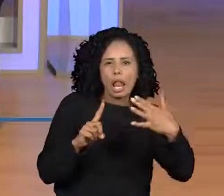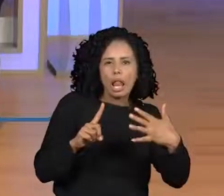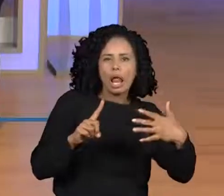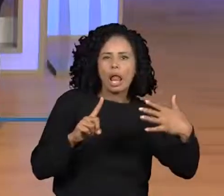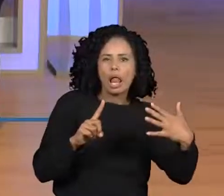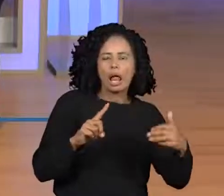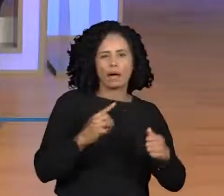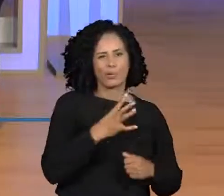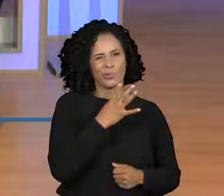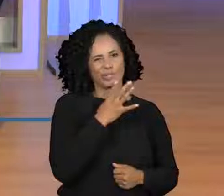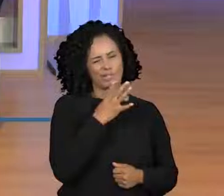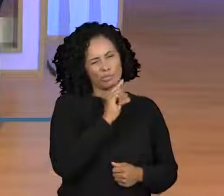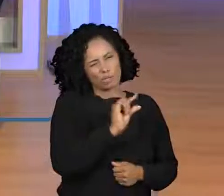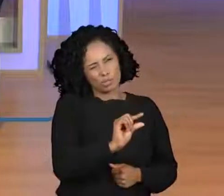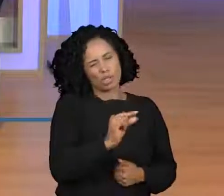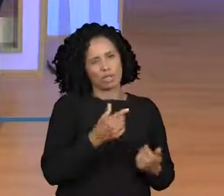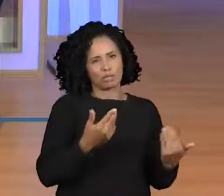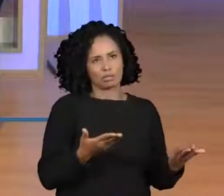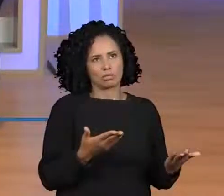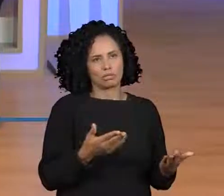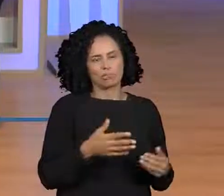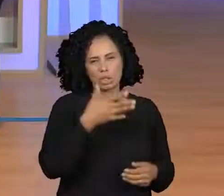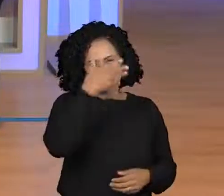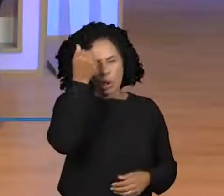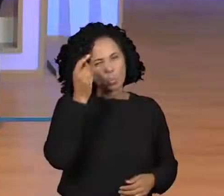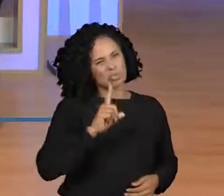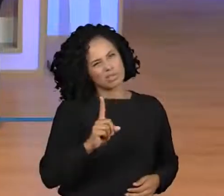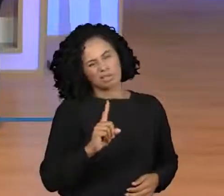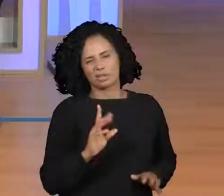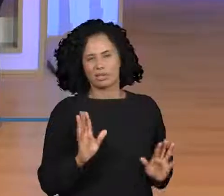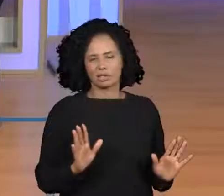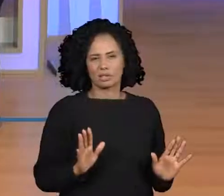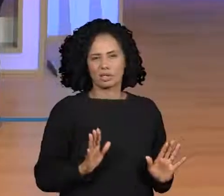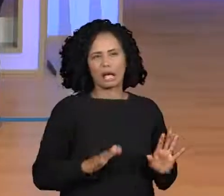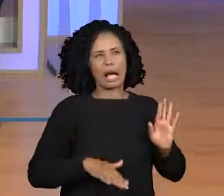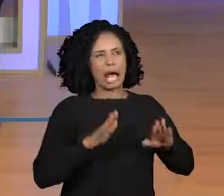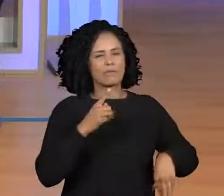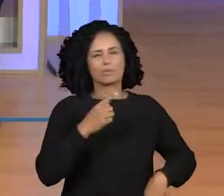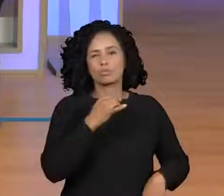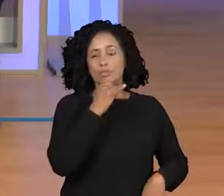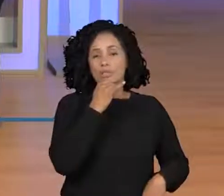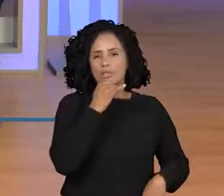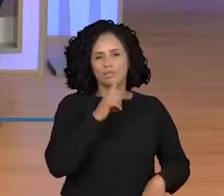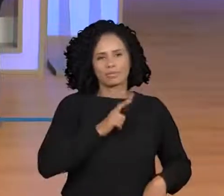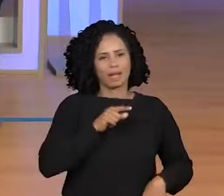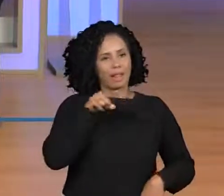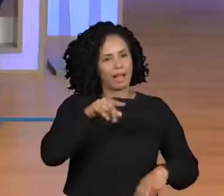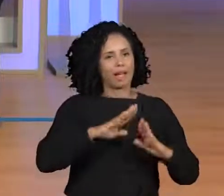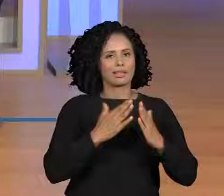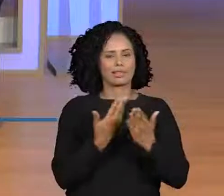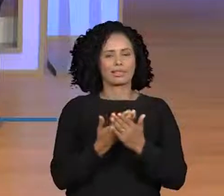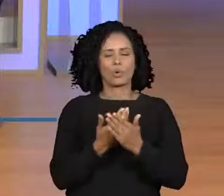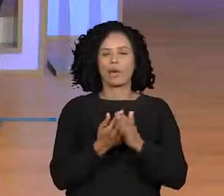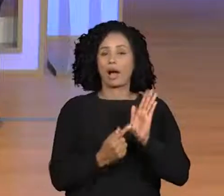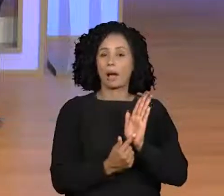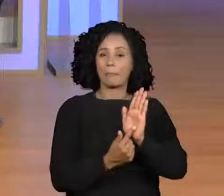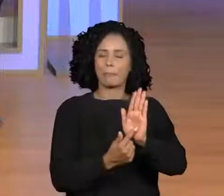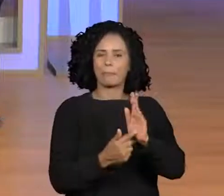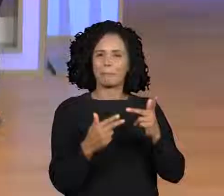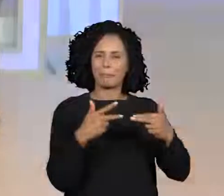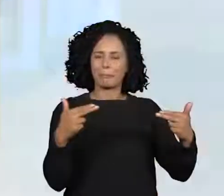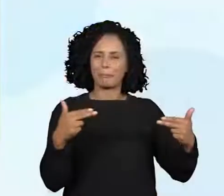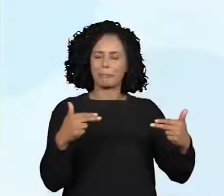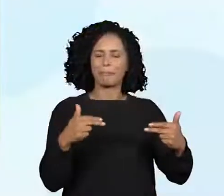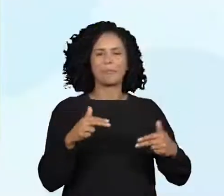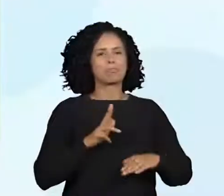dela, para a gente não sair do vazio, não esquecer, não se perder na hora de fazer uma apresentação para a escola. E a gente vai começar com